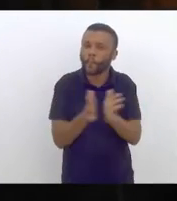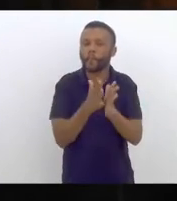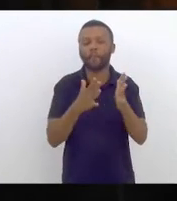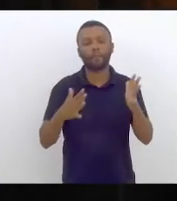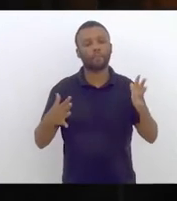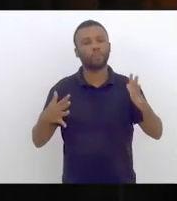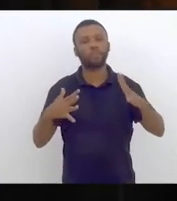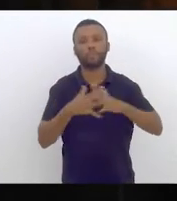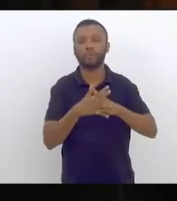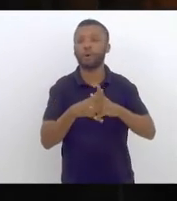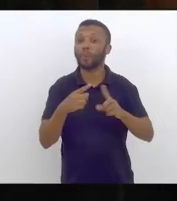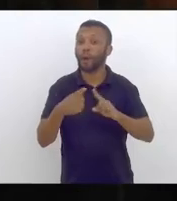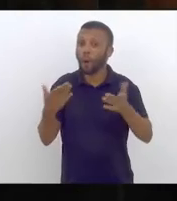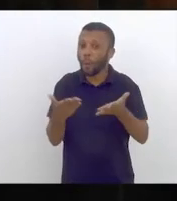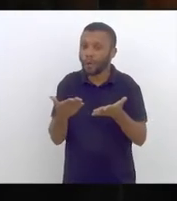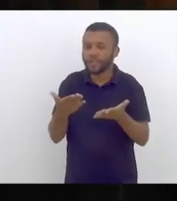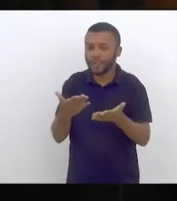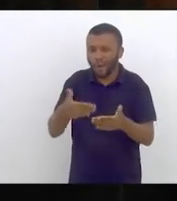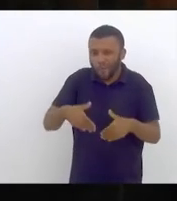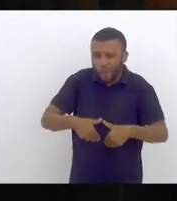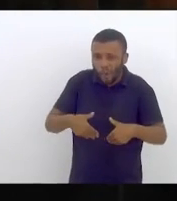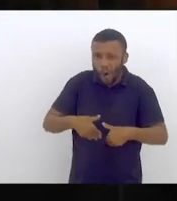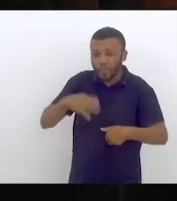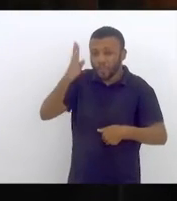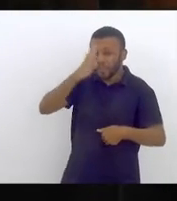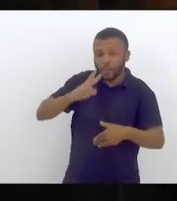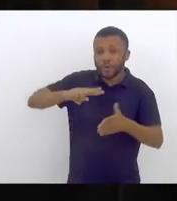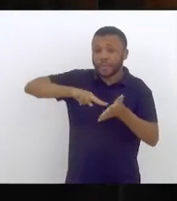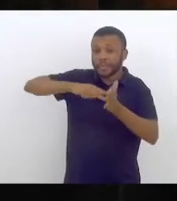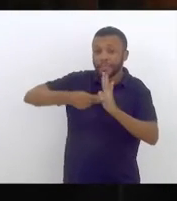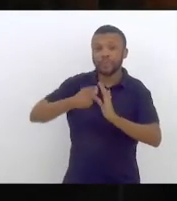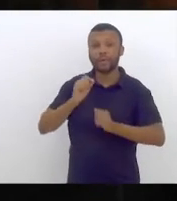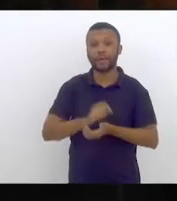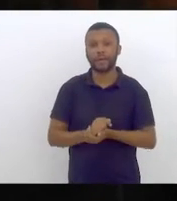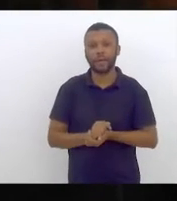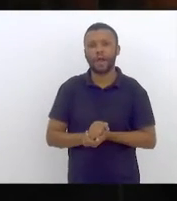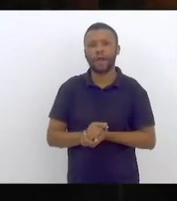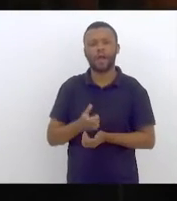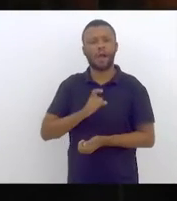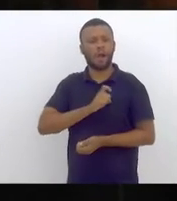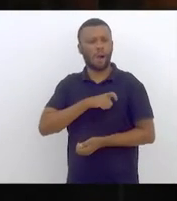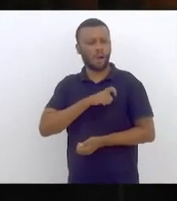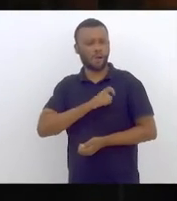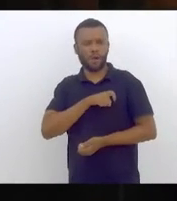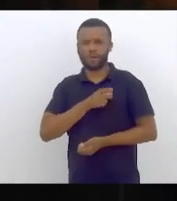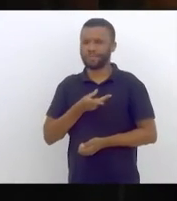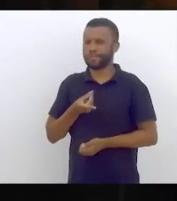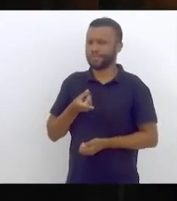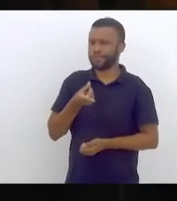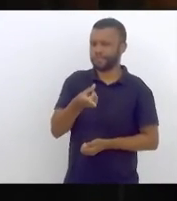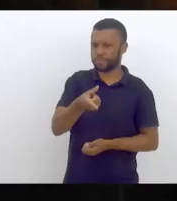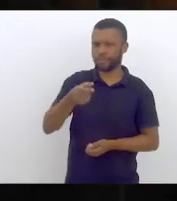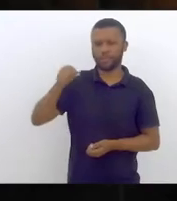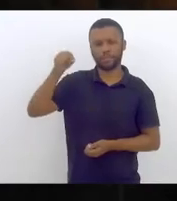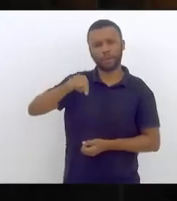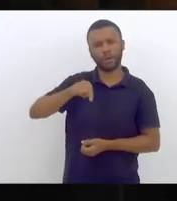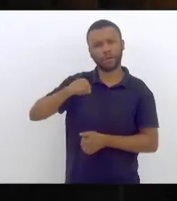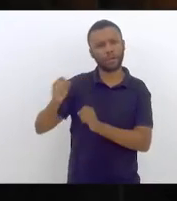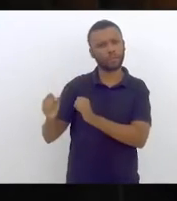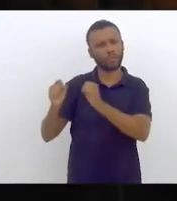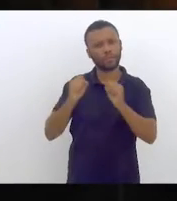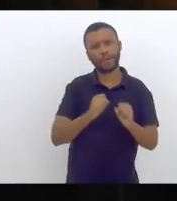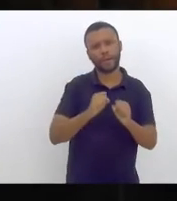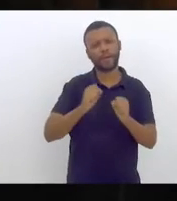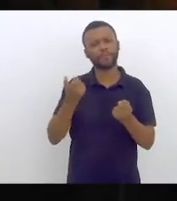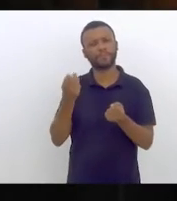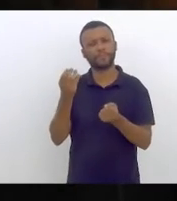ter fome no Brasil é sim a perpetuação daqueles e daquelas que estão no poder, compartilhando